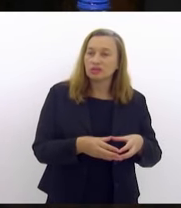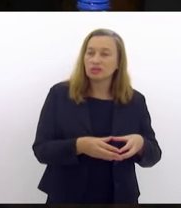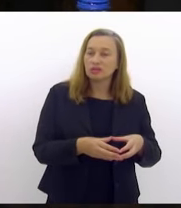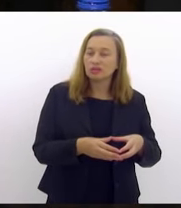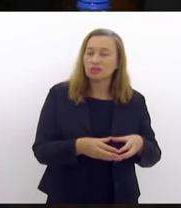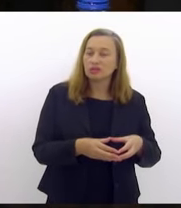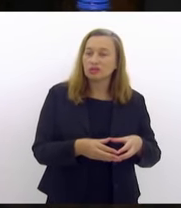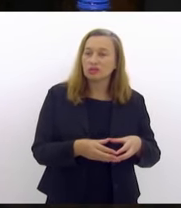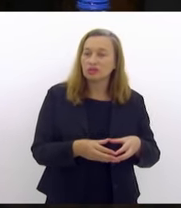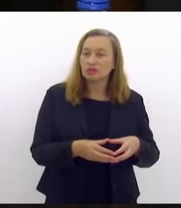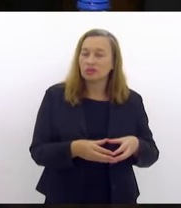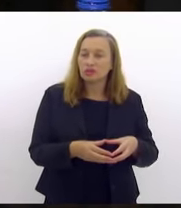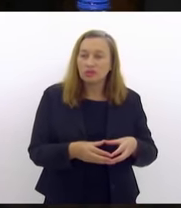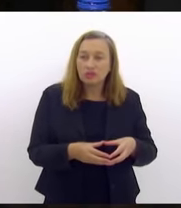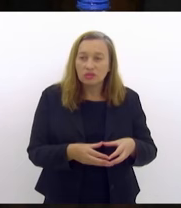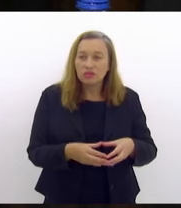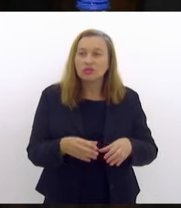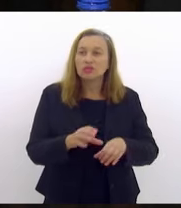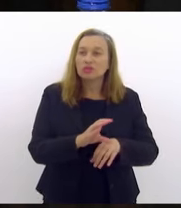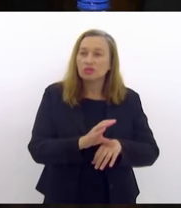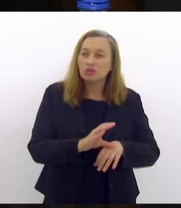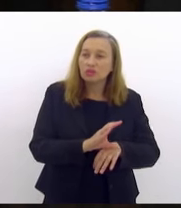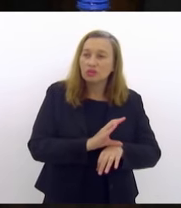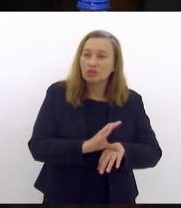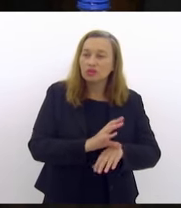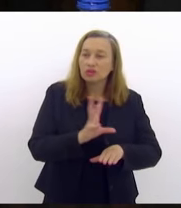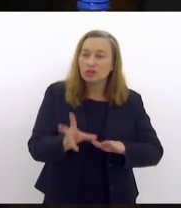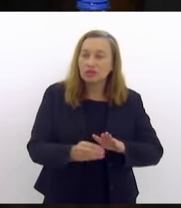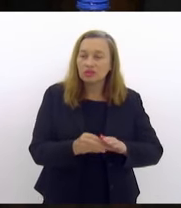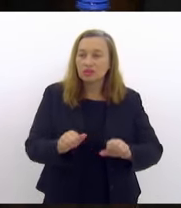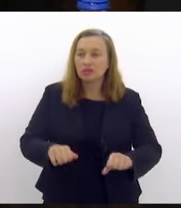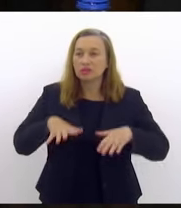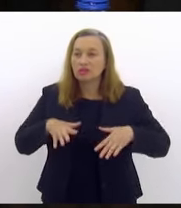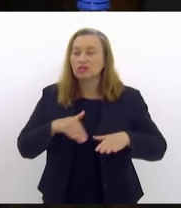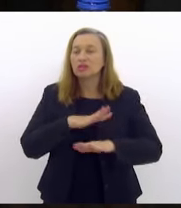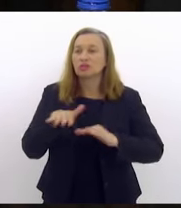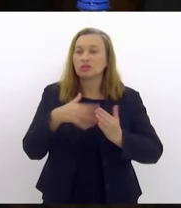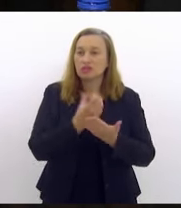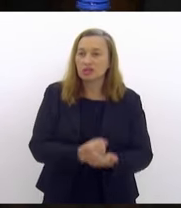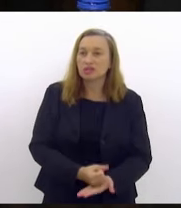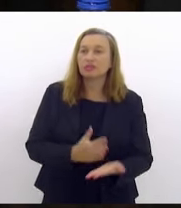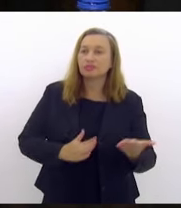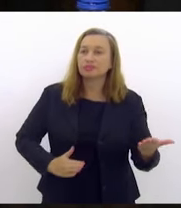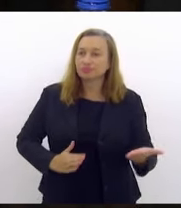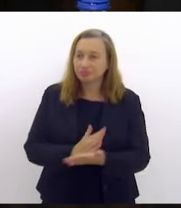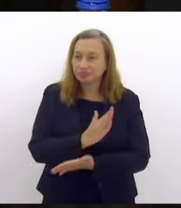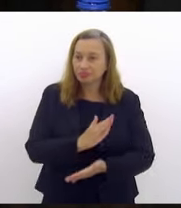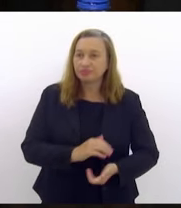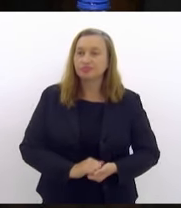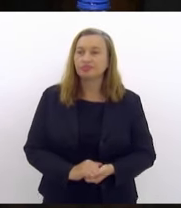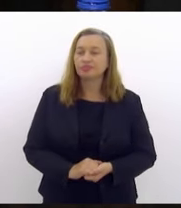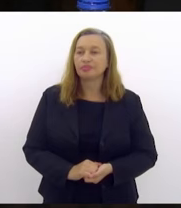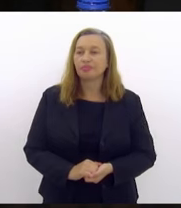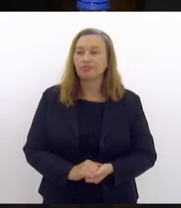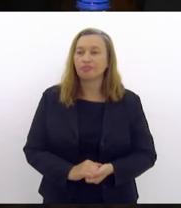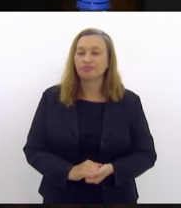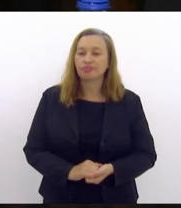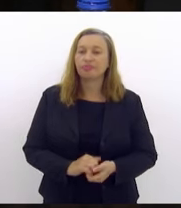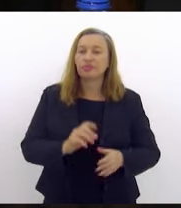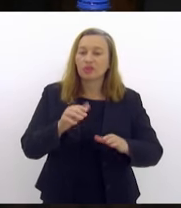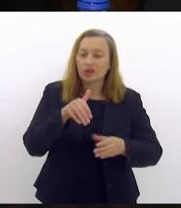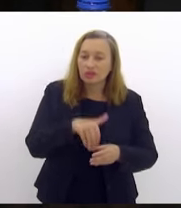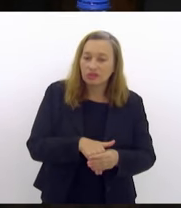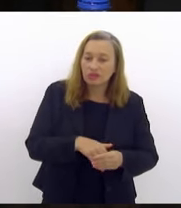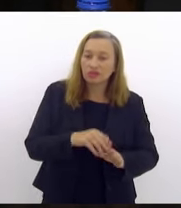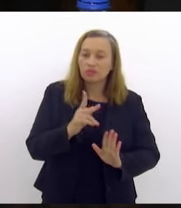de Constituição e Justiça, as emendas de plenário. Os senhores que aprovam permaneçam como estão? Aprovado. Em